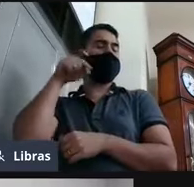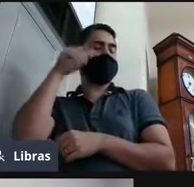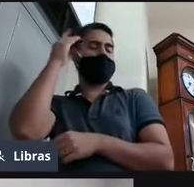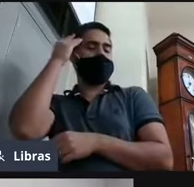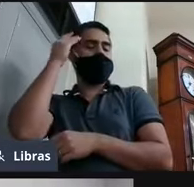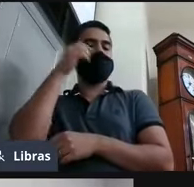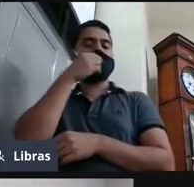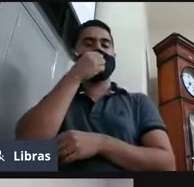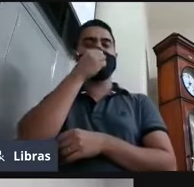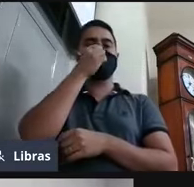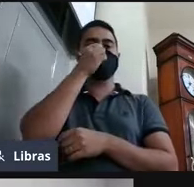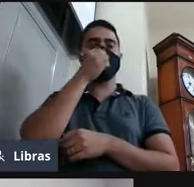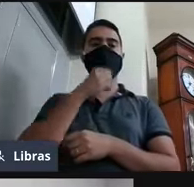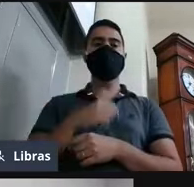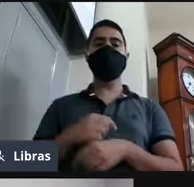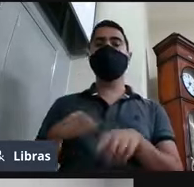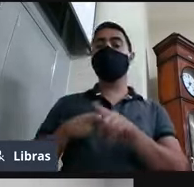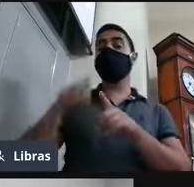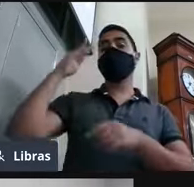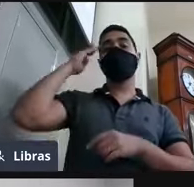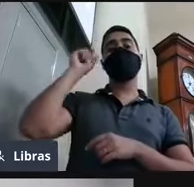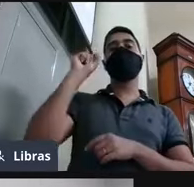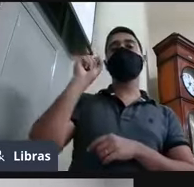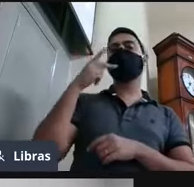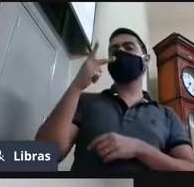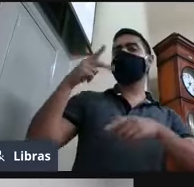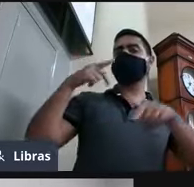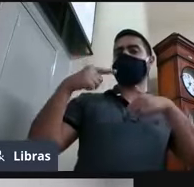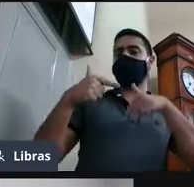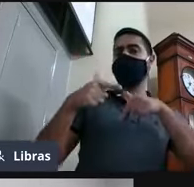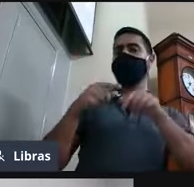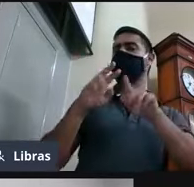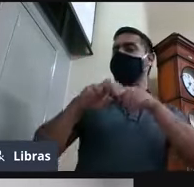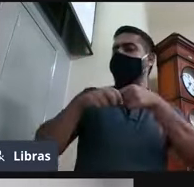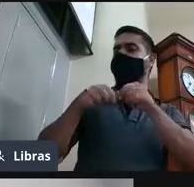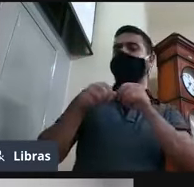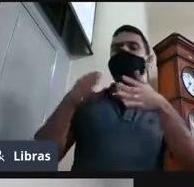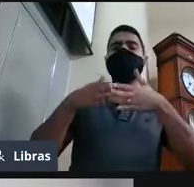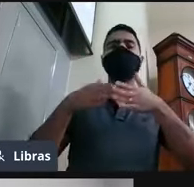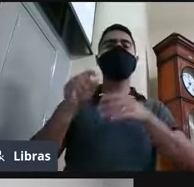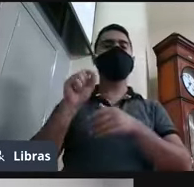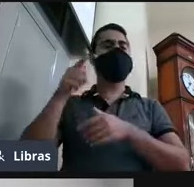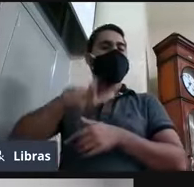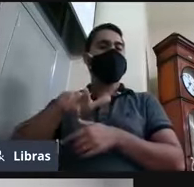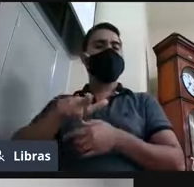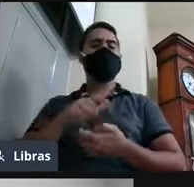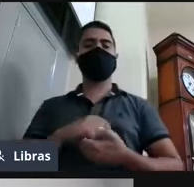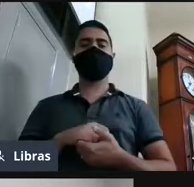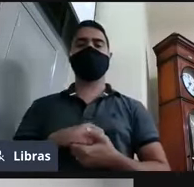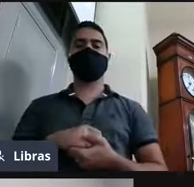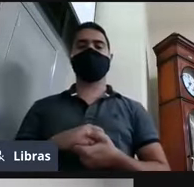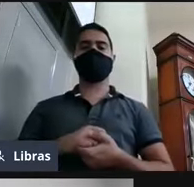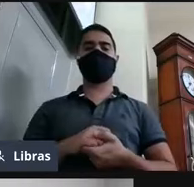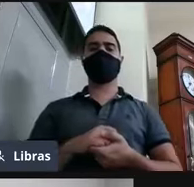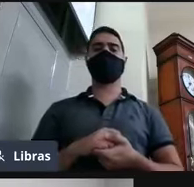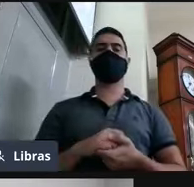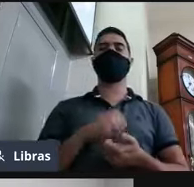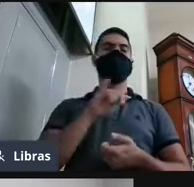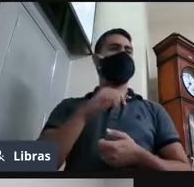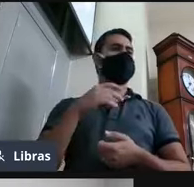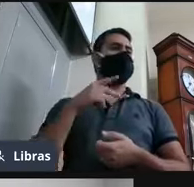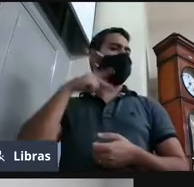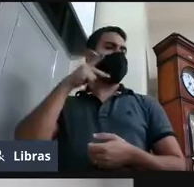isso e compreende a nobreza dos seus trabalhos. Então, eu peço, presidente, mais uma vez, que se algum vereador aqui